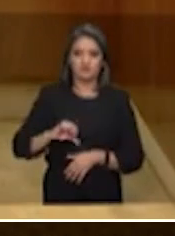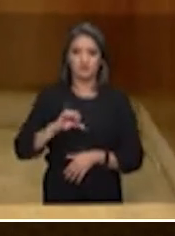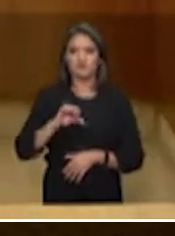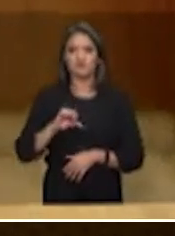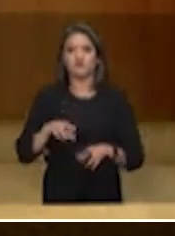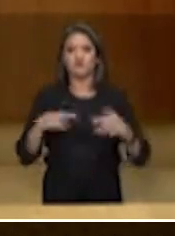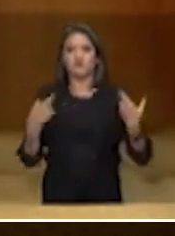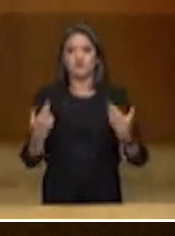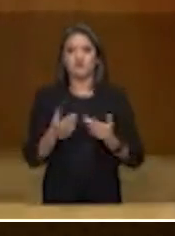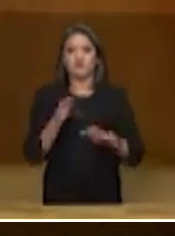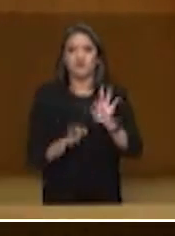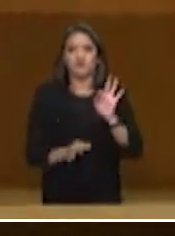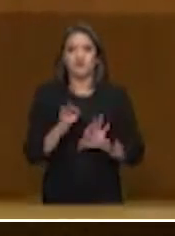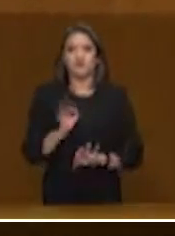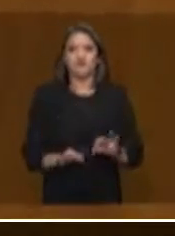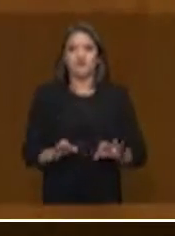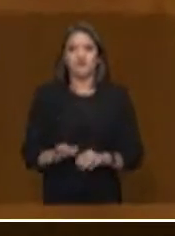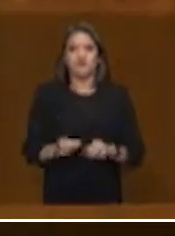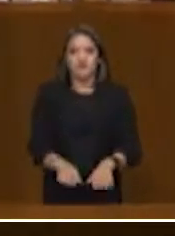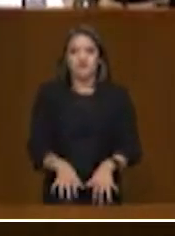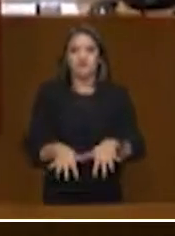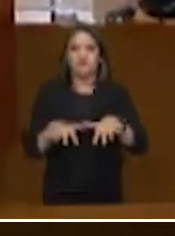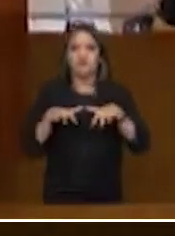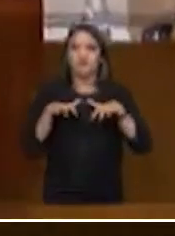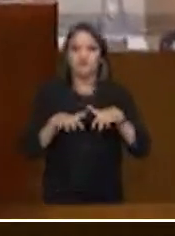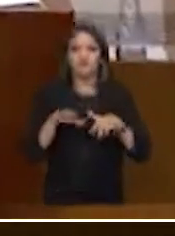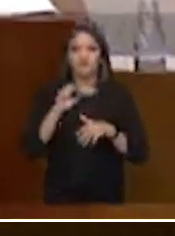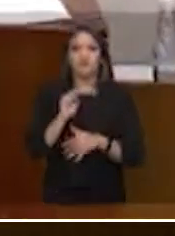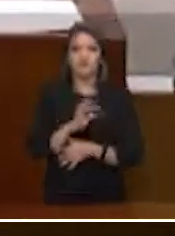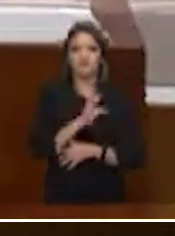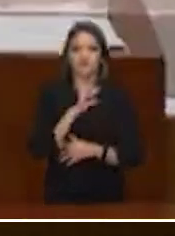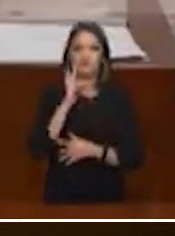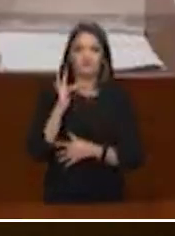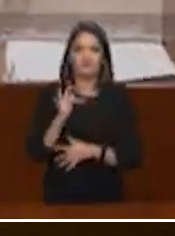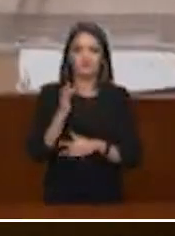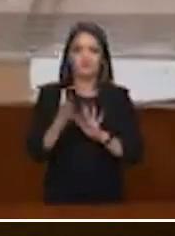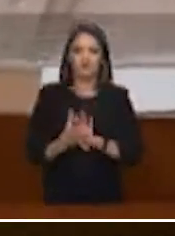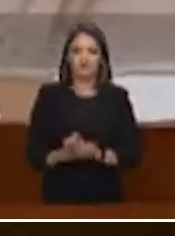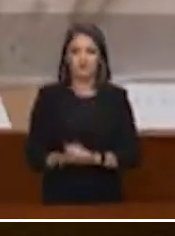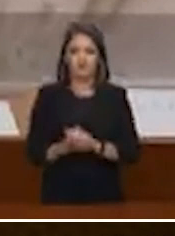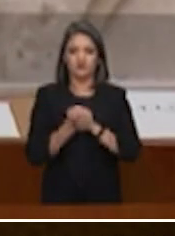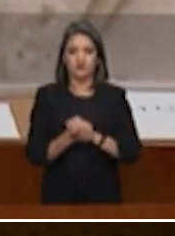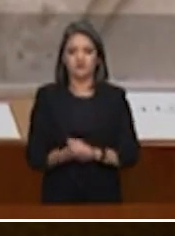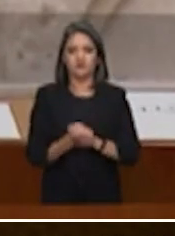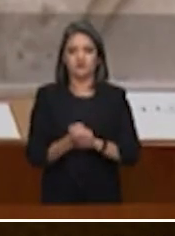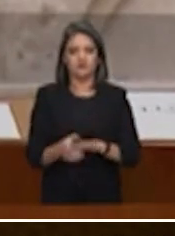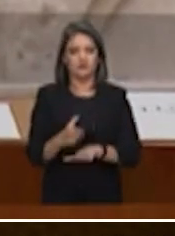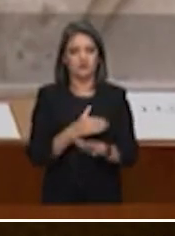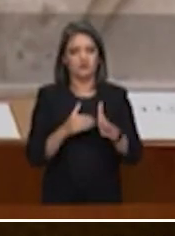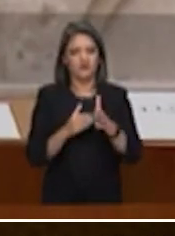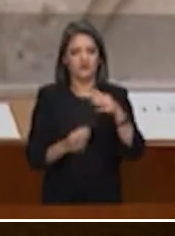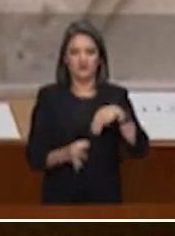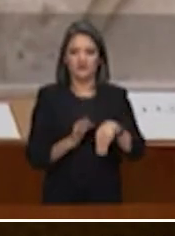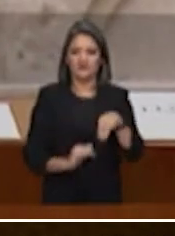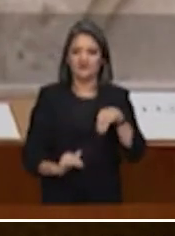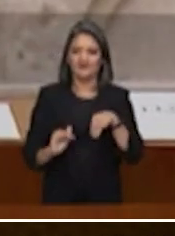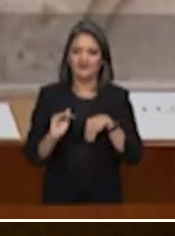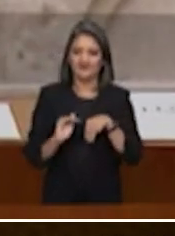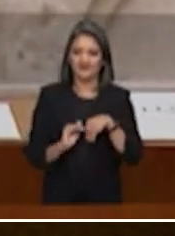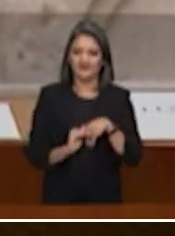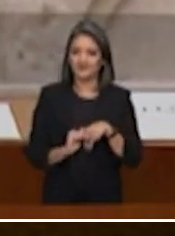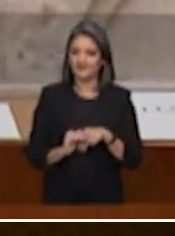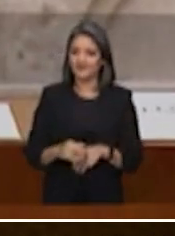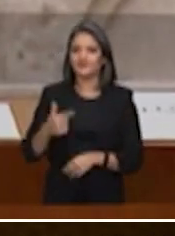prisões arbitrárias e eles dizem aí que é com artigo 359 seus incisos o que eu duvido porque